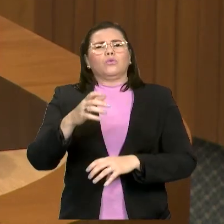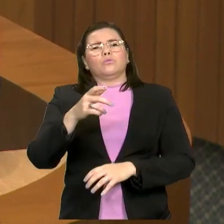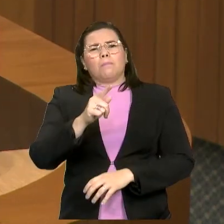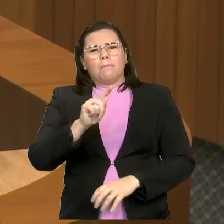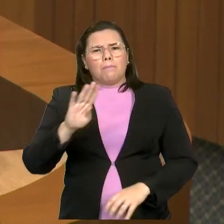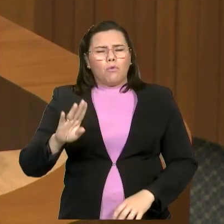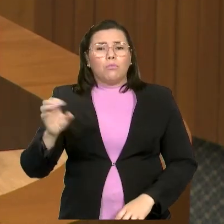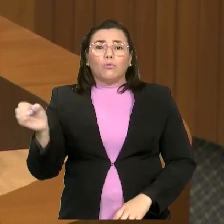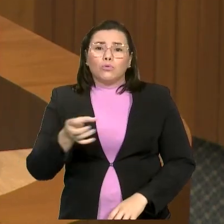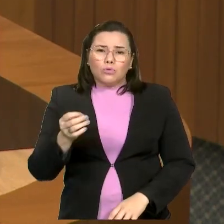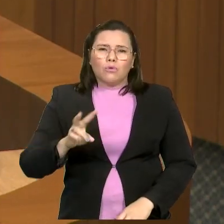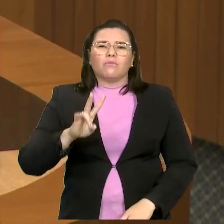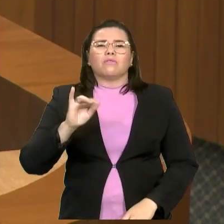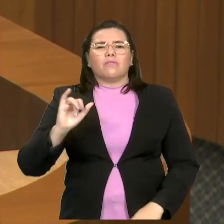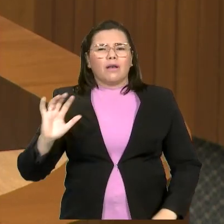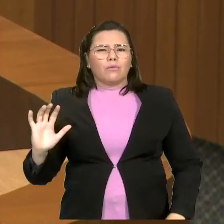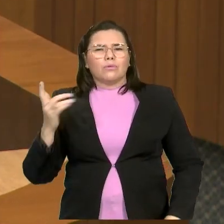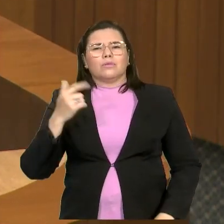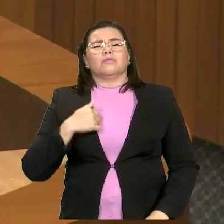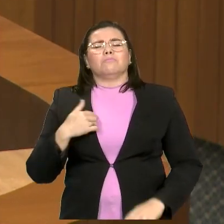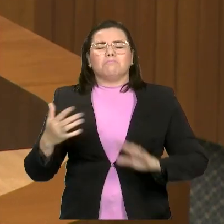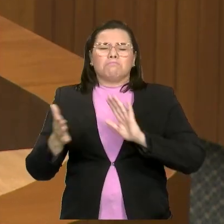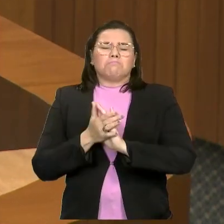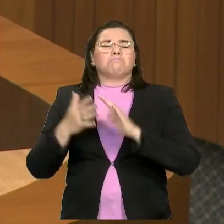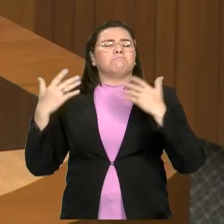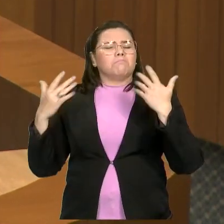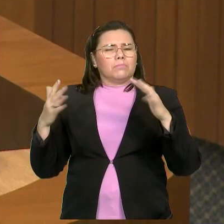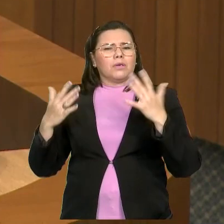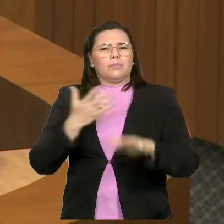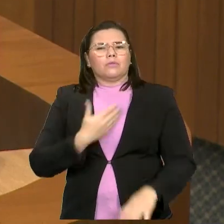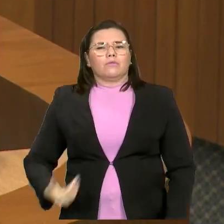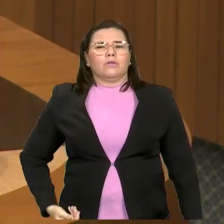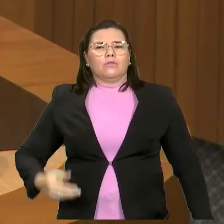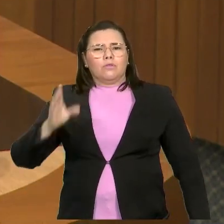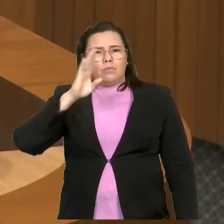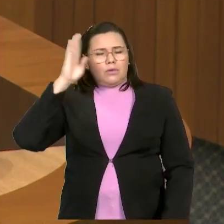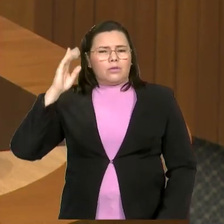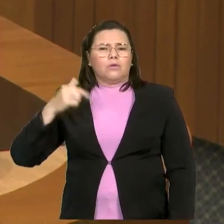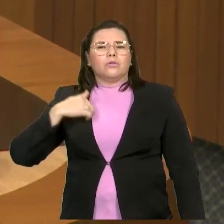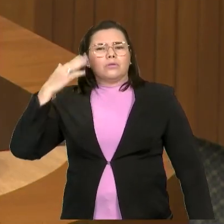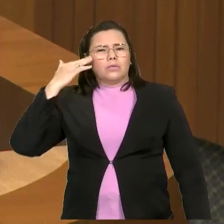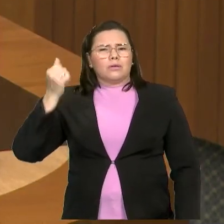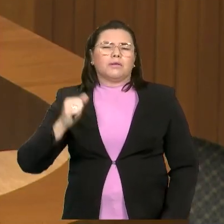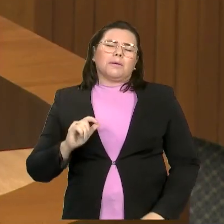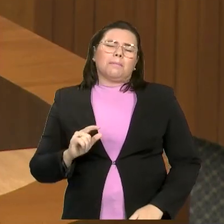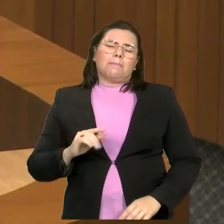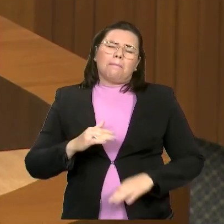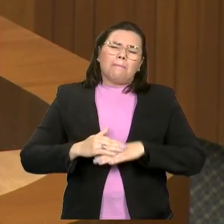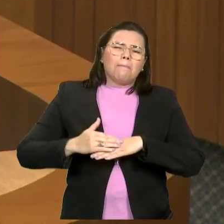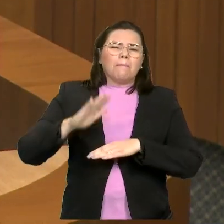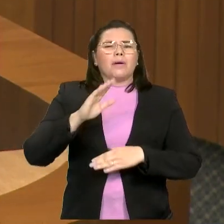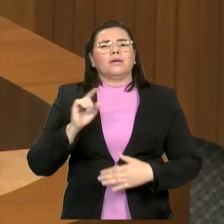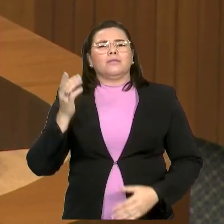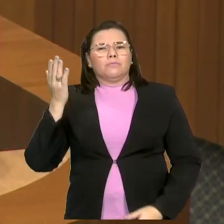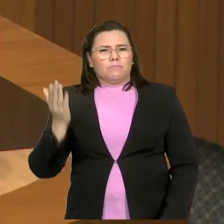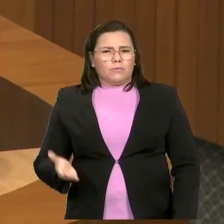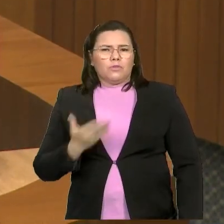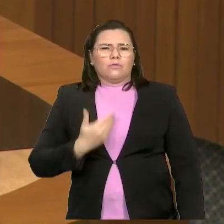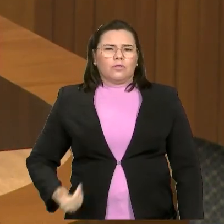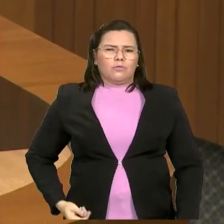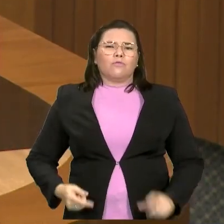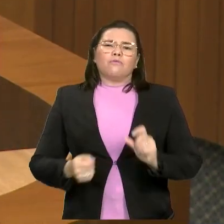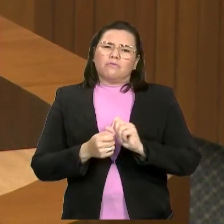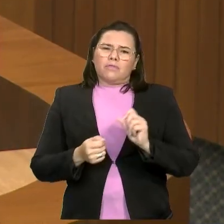feliz com essa ação e eu tenho certeza que mais ações como essa virão para melhorar a vida dos maranhenses. Quero concluir